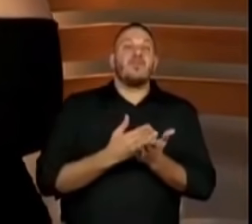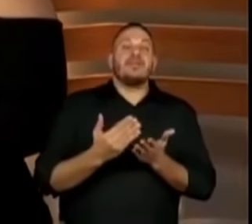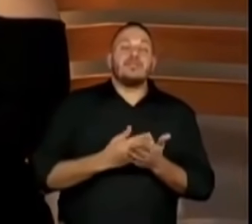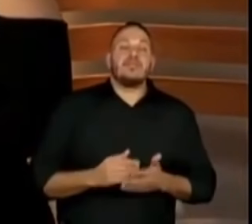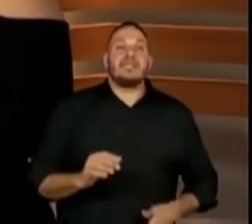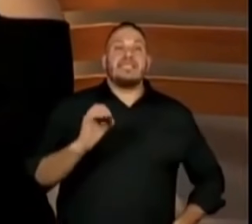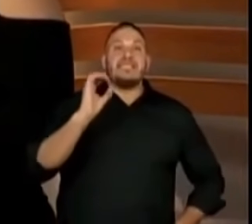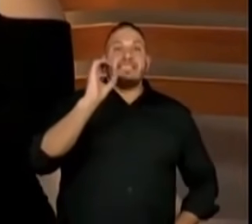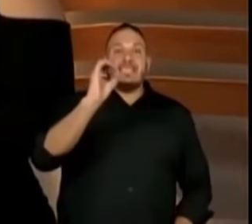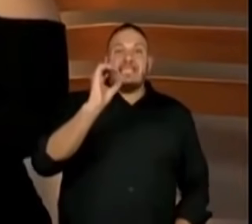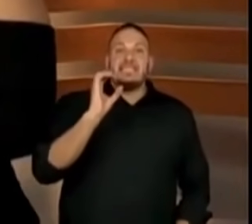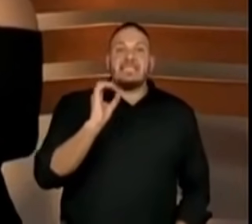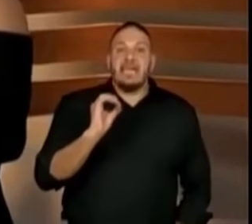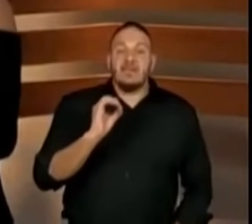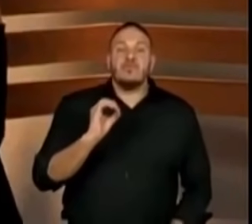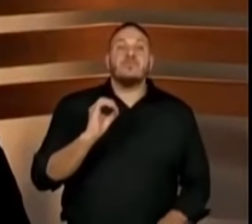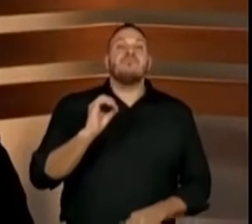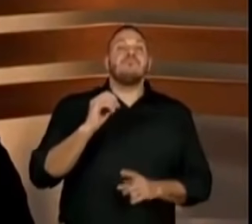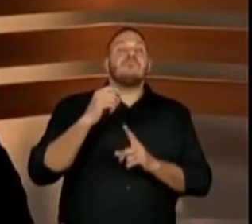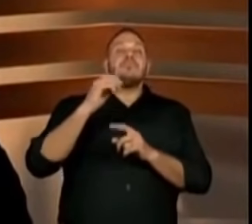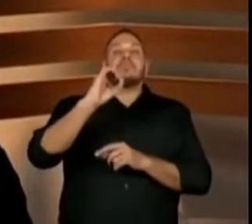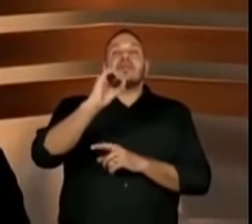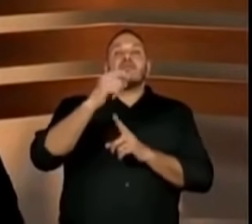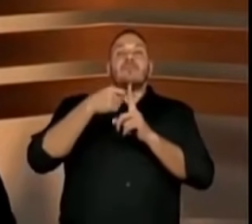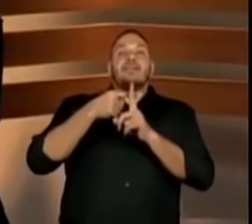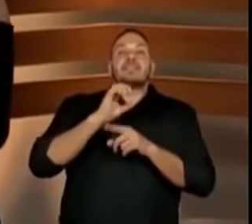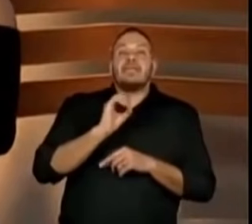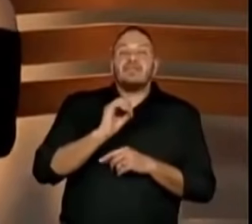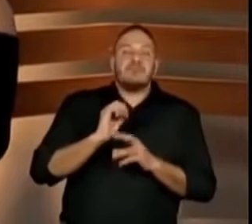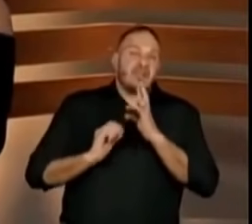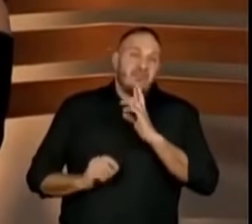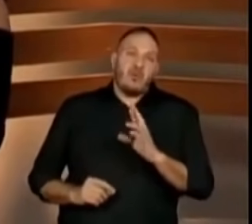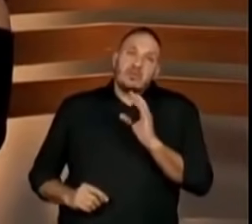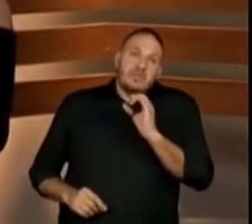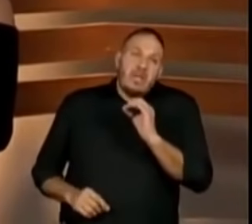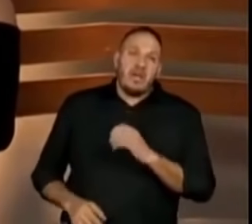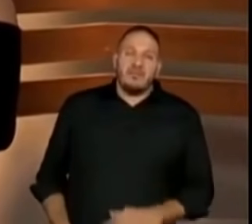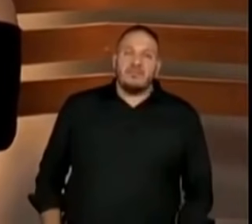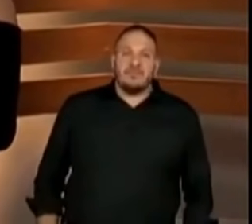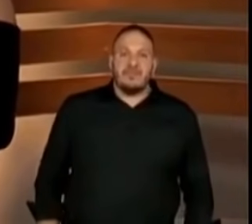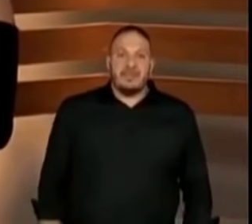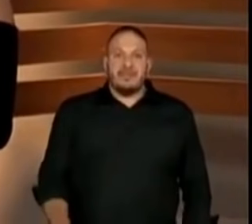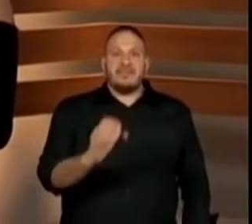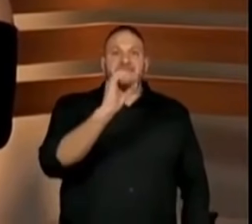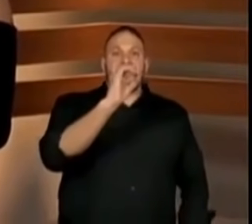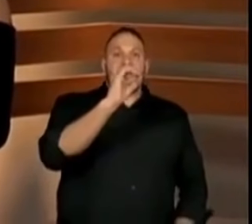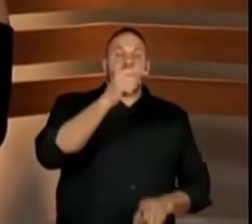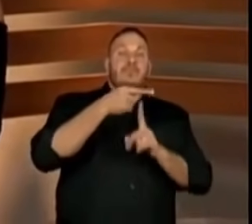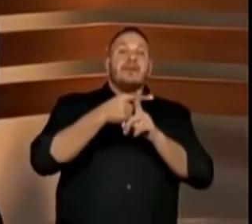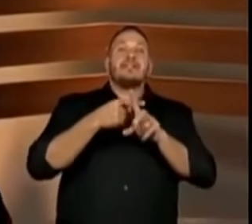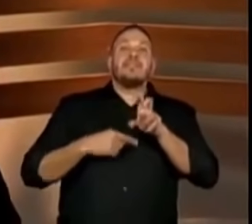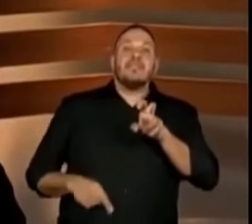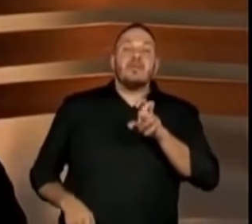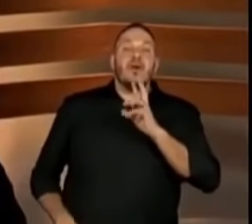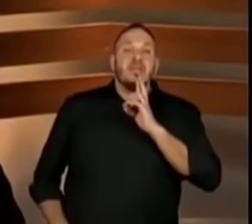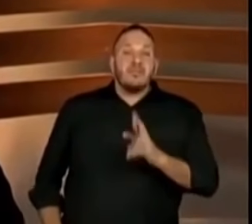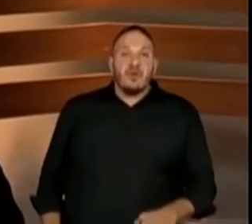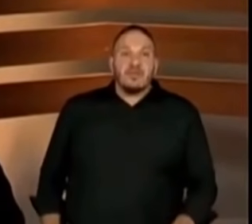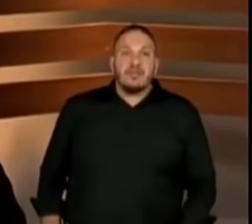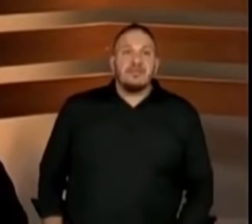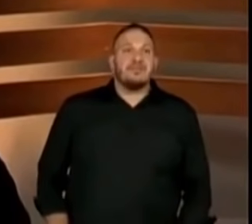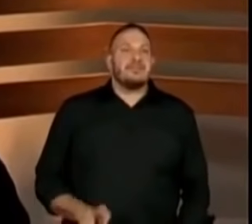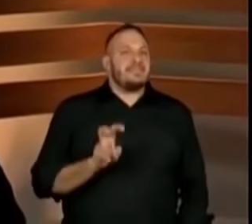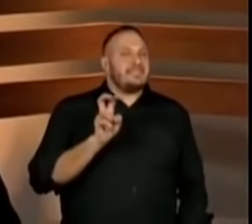lá. 0 mais 0 é igual a 0. 0 mais 5 é igual